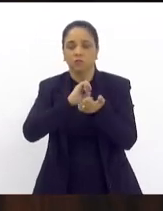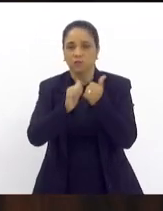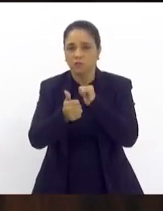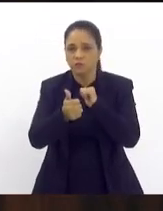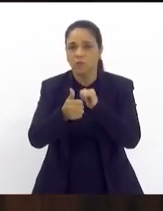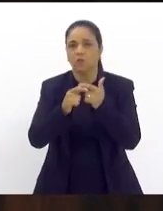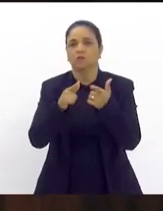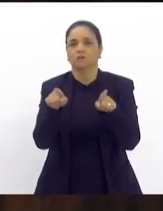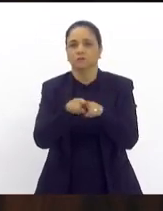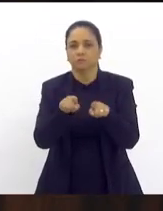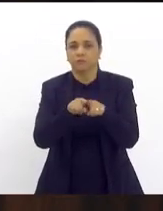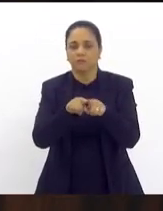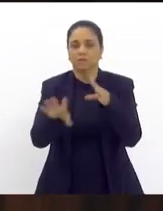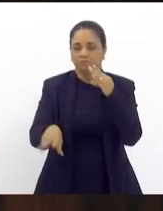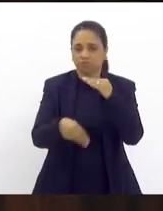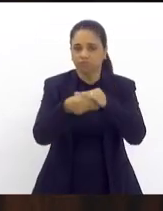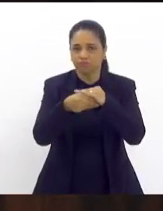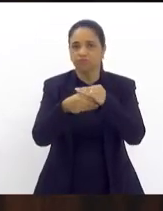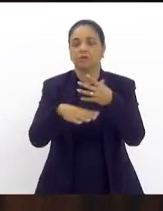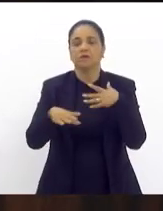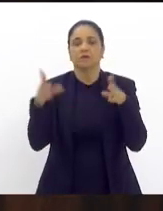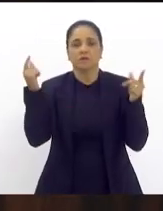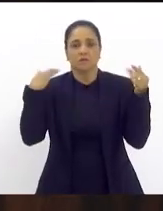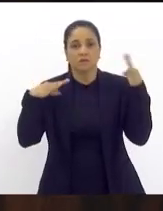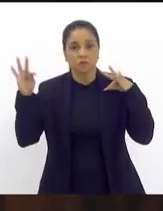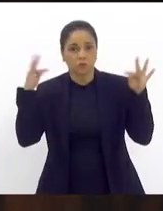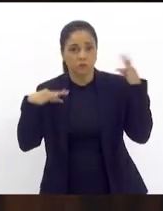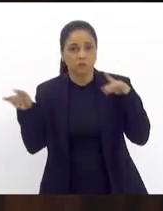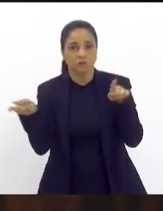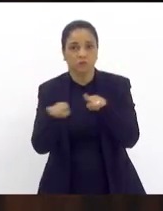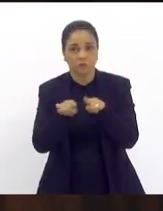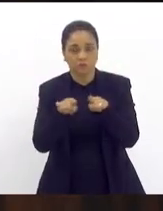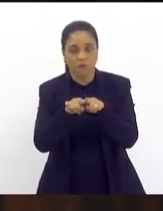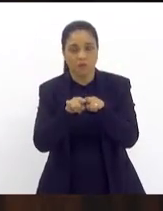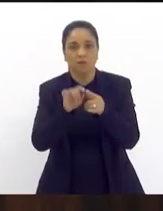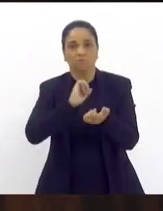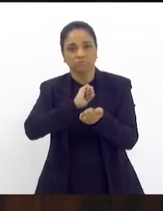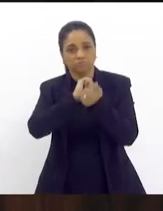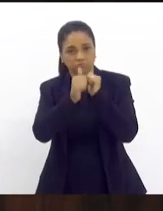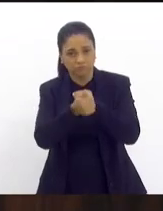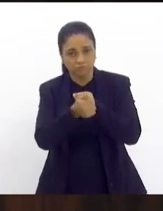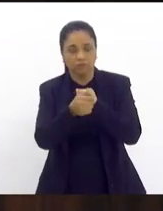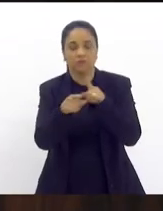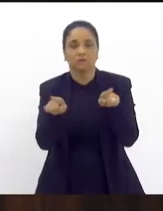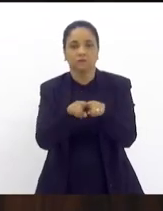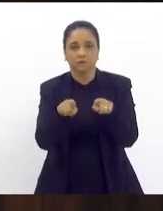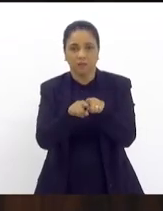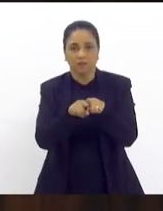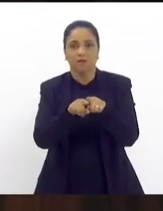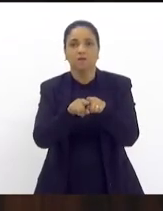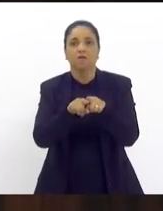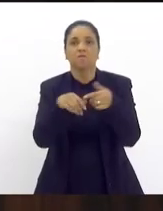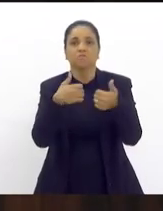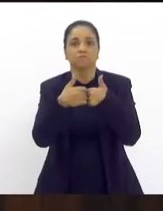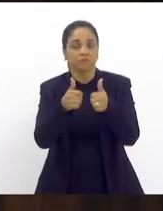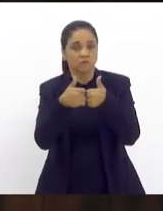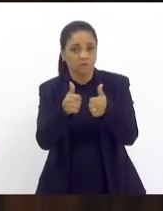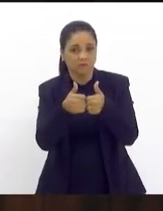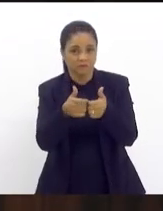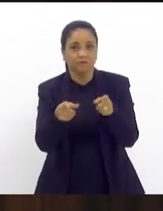com emendas e de turismo favorável com emendas da comissão de transporte concluindo por substitutivo